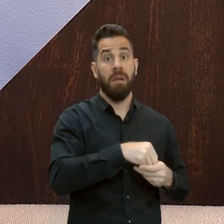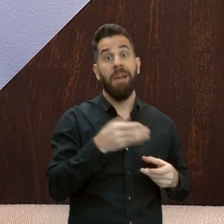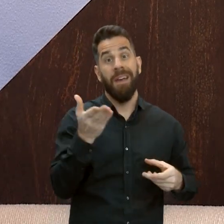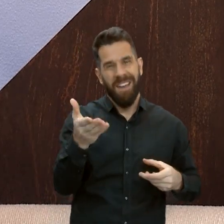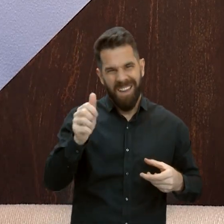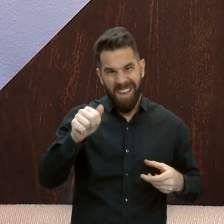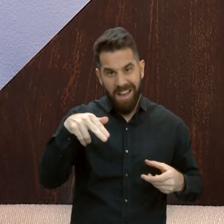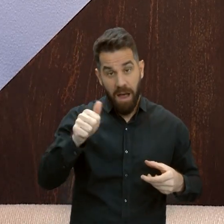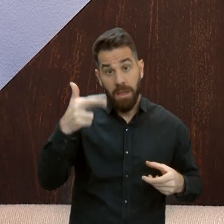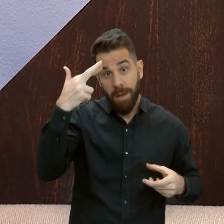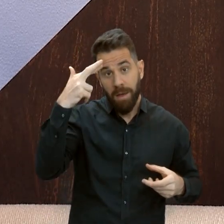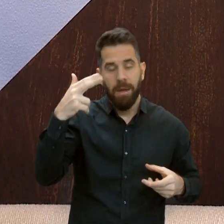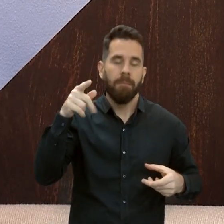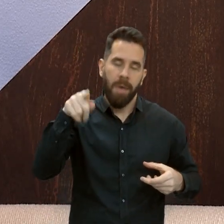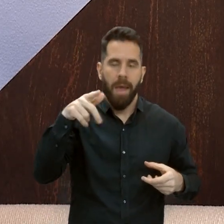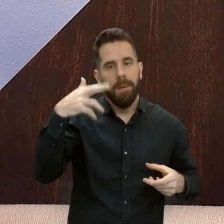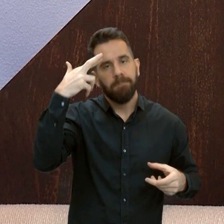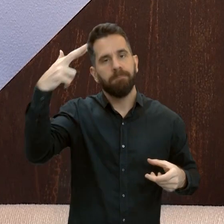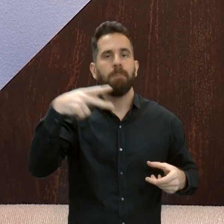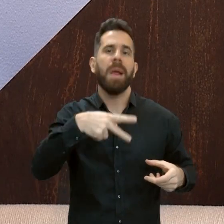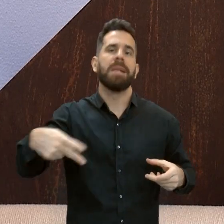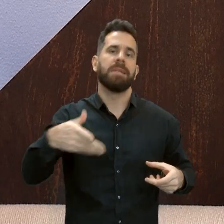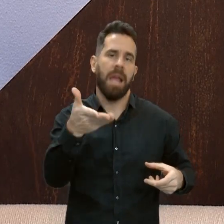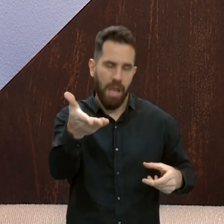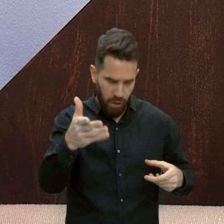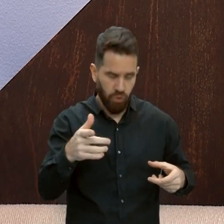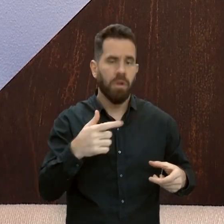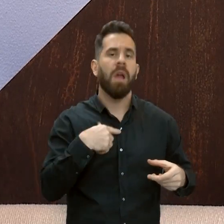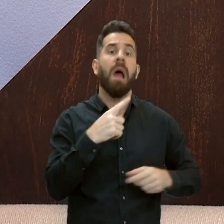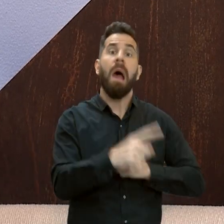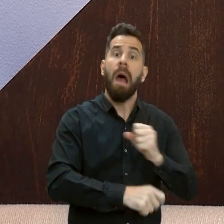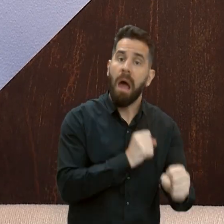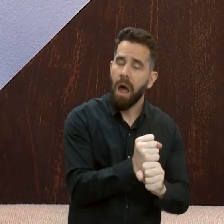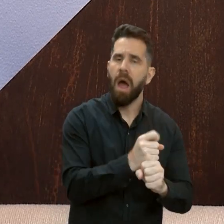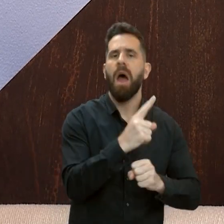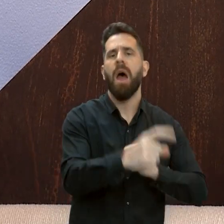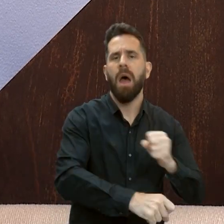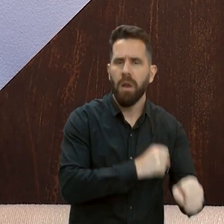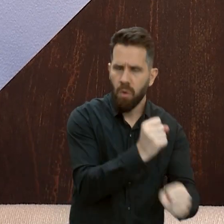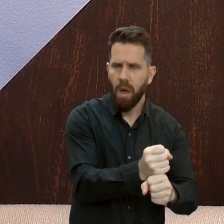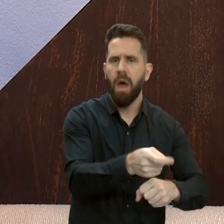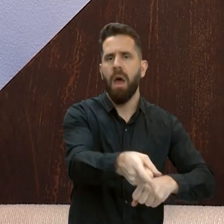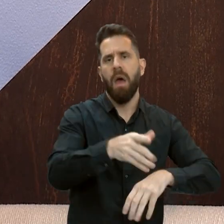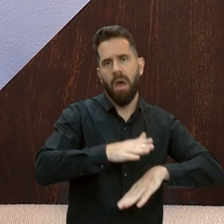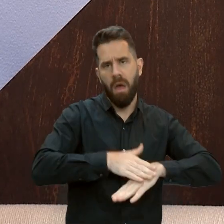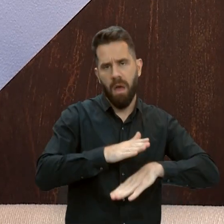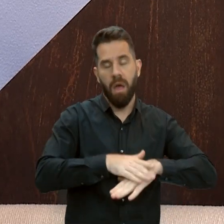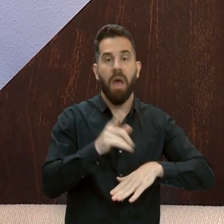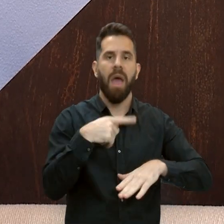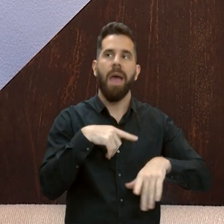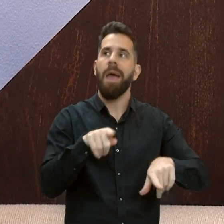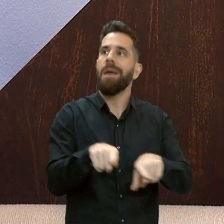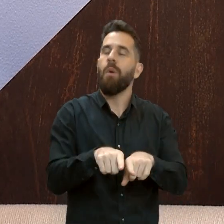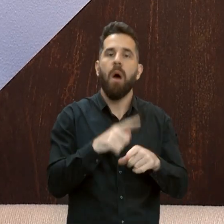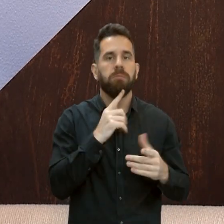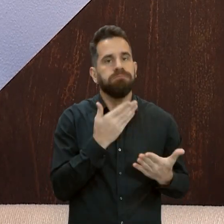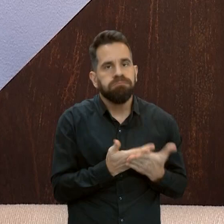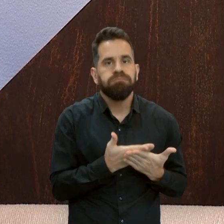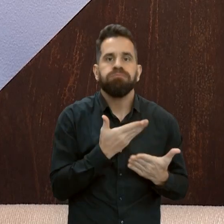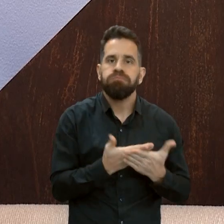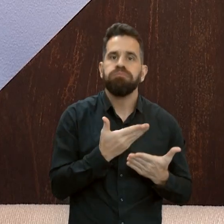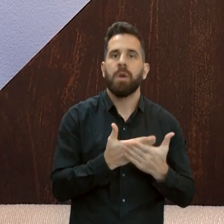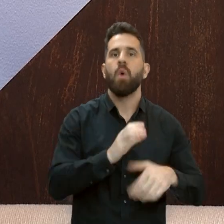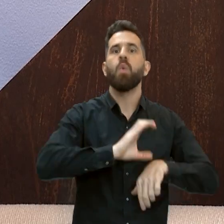presidente. Todo ano são feitas capacitações, né? Porque muito embora não haja tantas